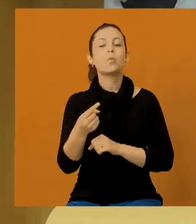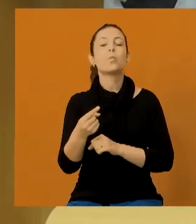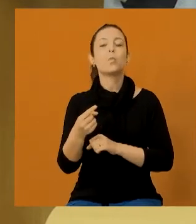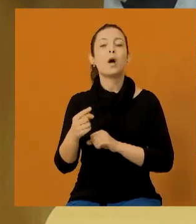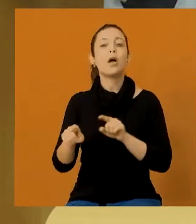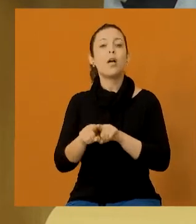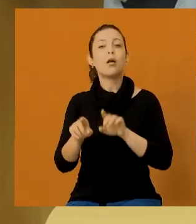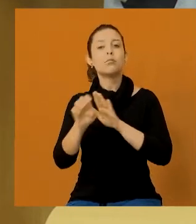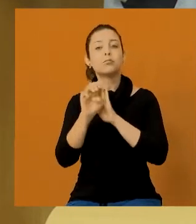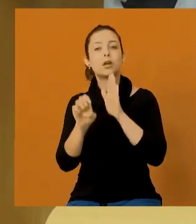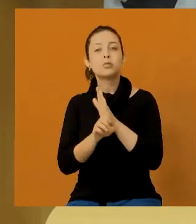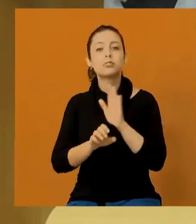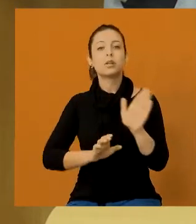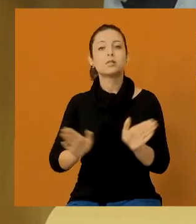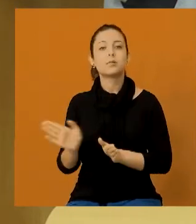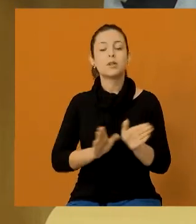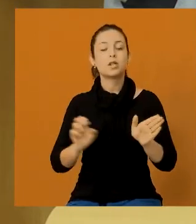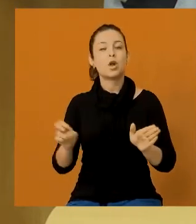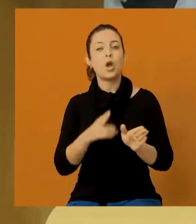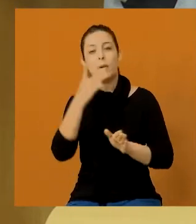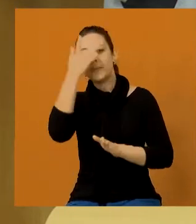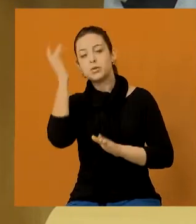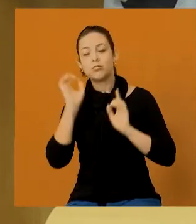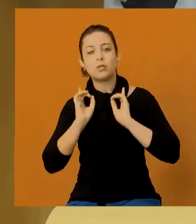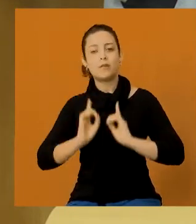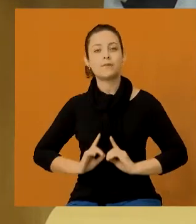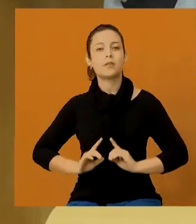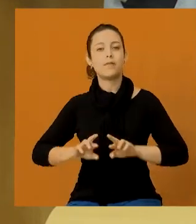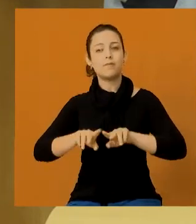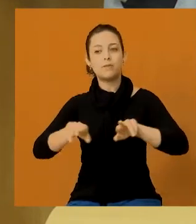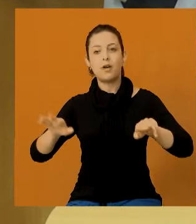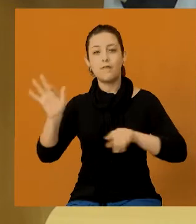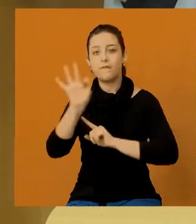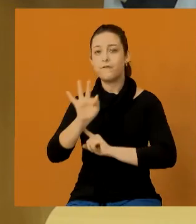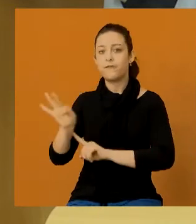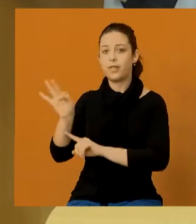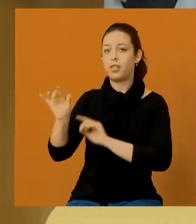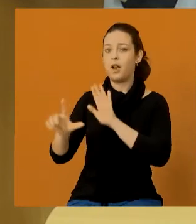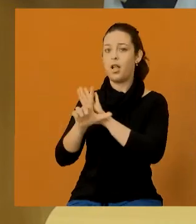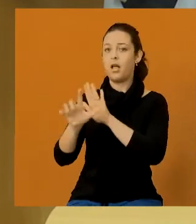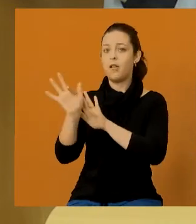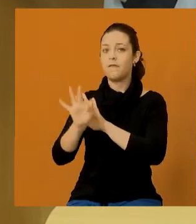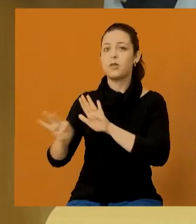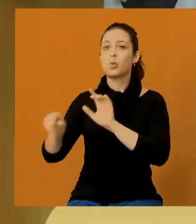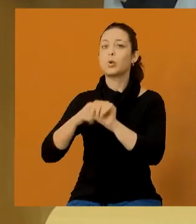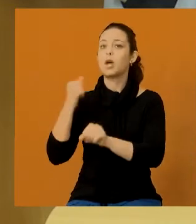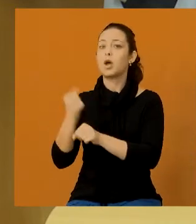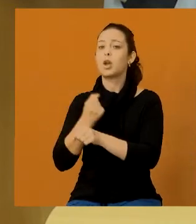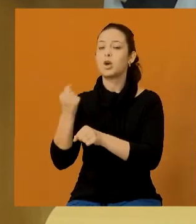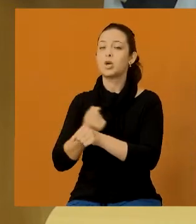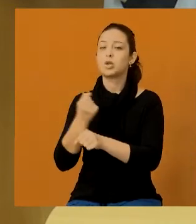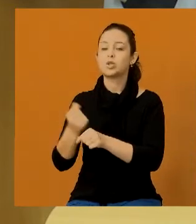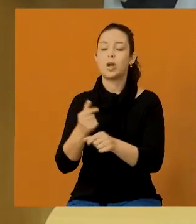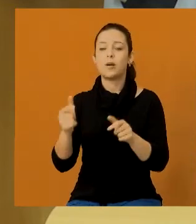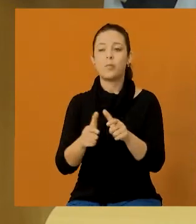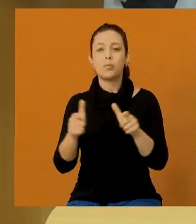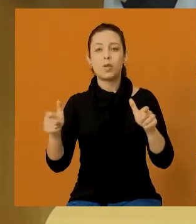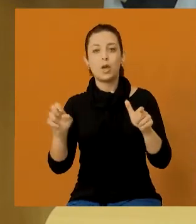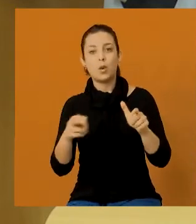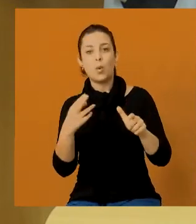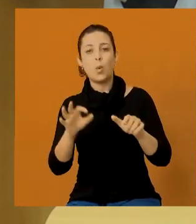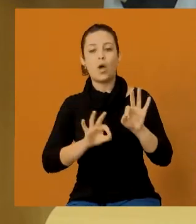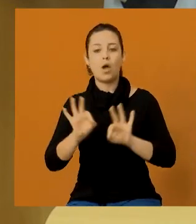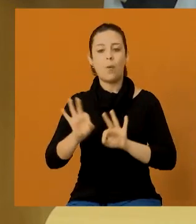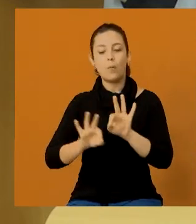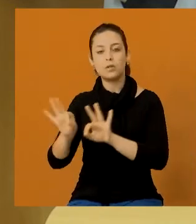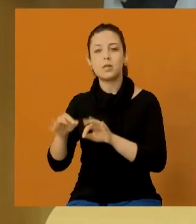Pessoas com Deficiência ou com Mobilidade Reduzida, em âmbito federal, estabeleceu que a construção, ampliação e a